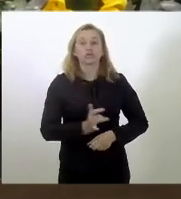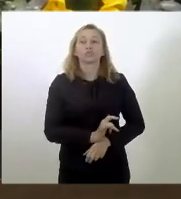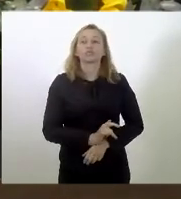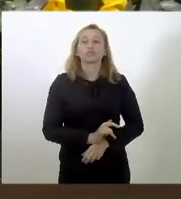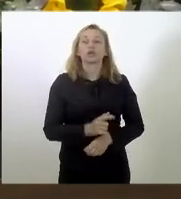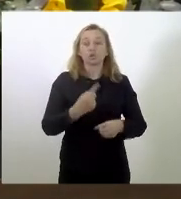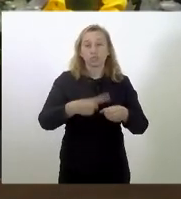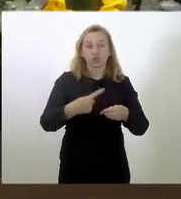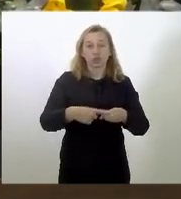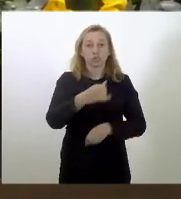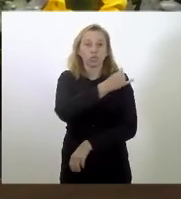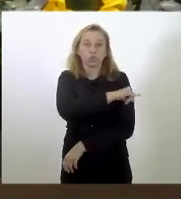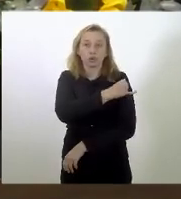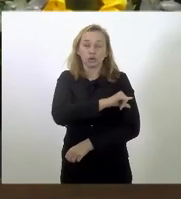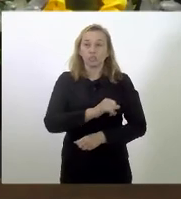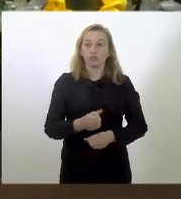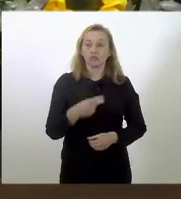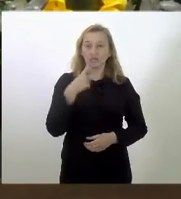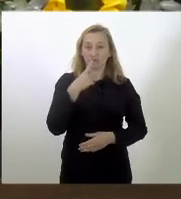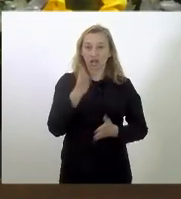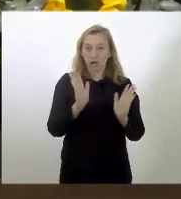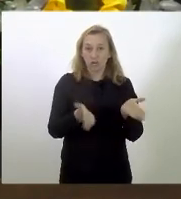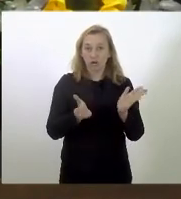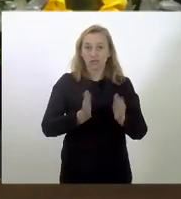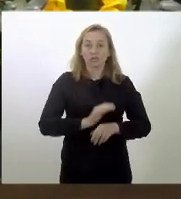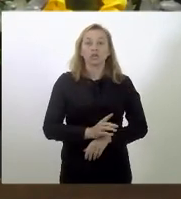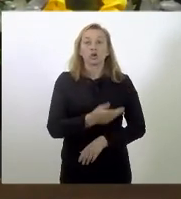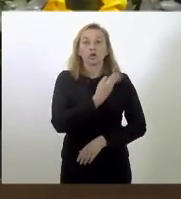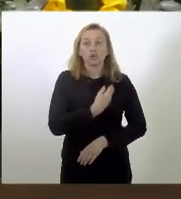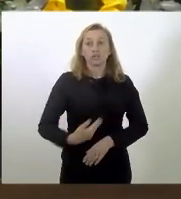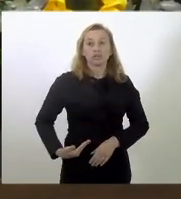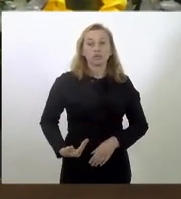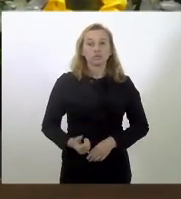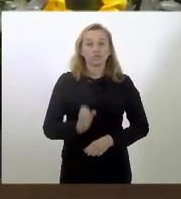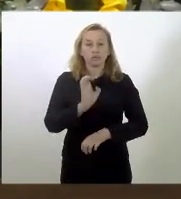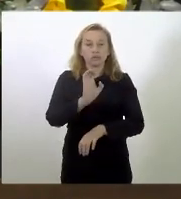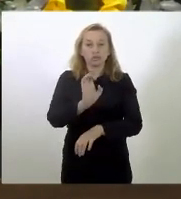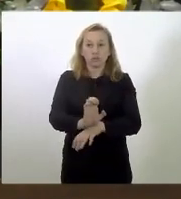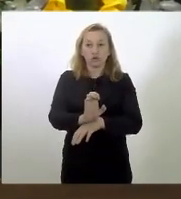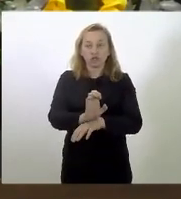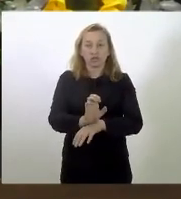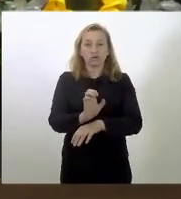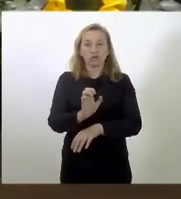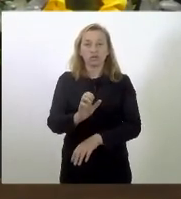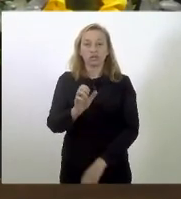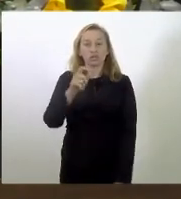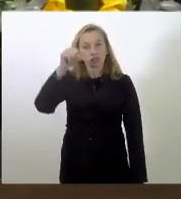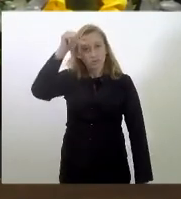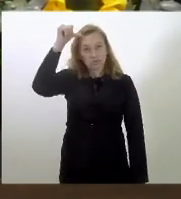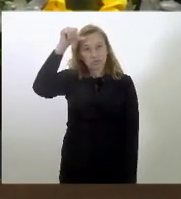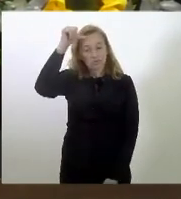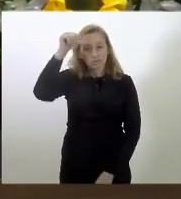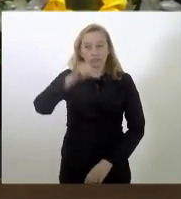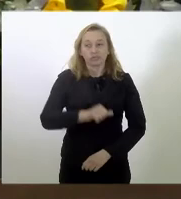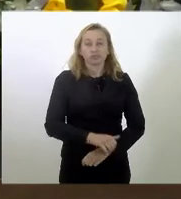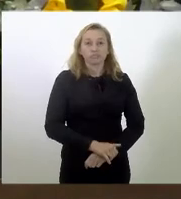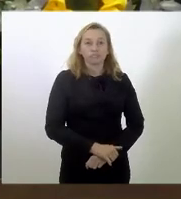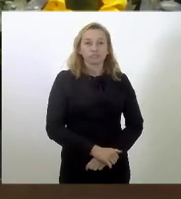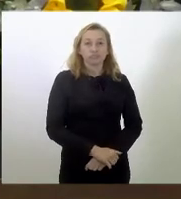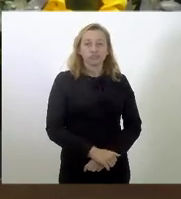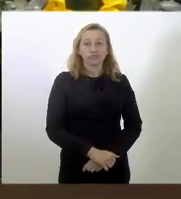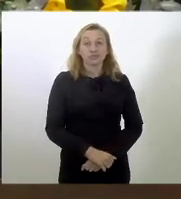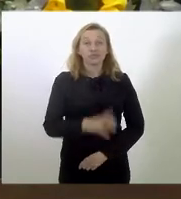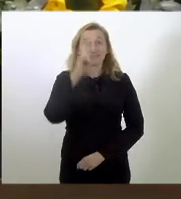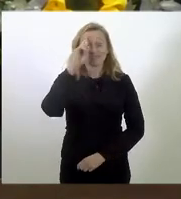do município do Rio. Com a palavra agora, governador do Estado, Cláudio Castro.